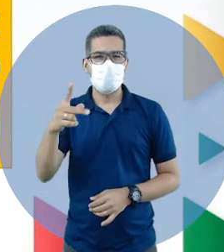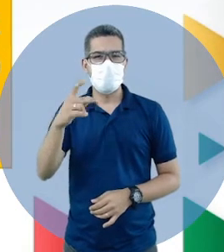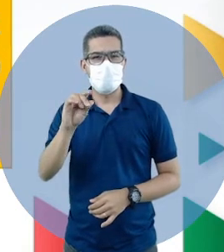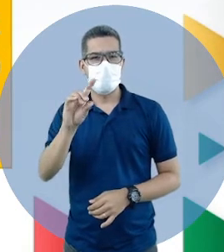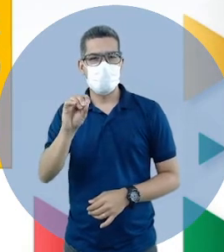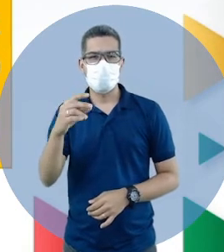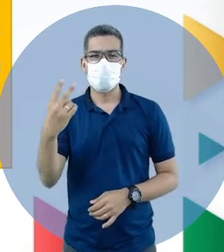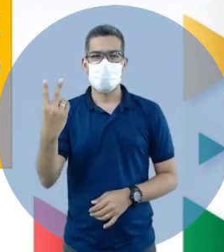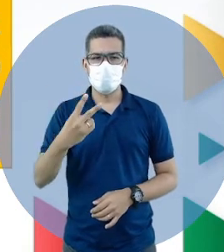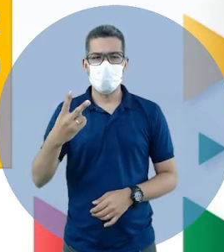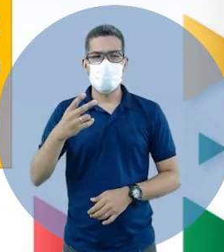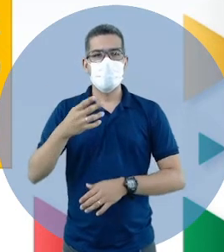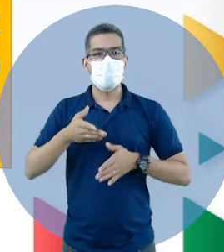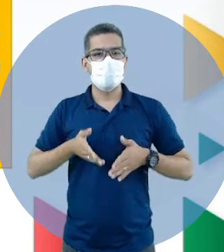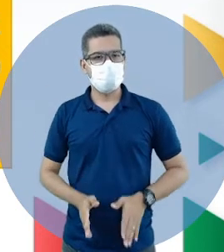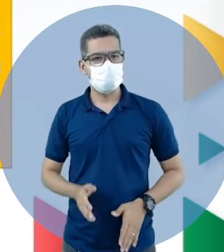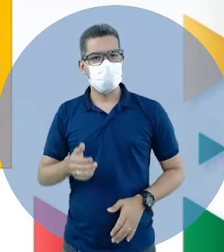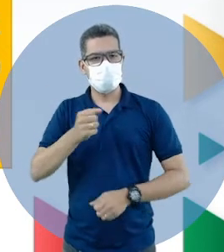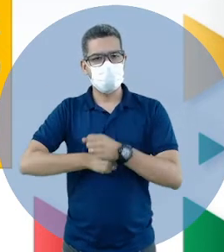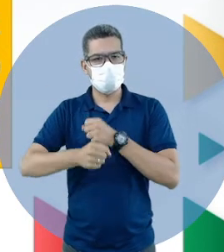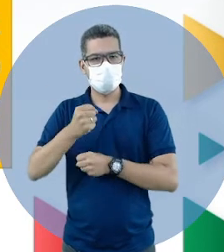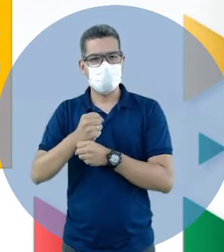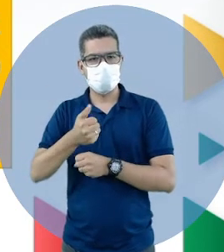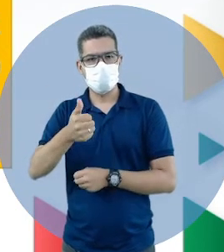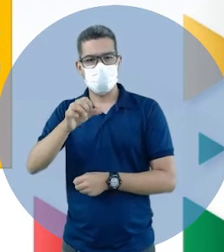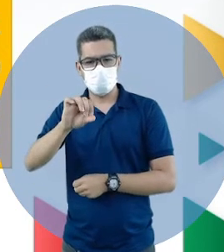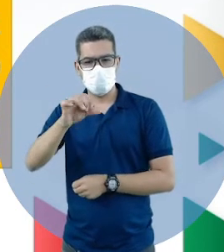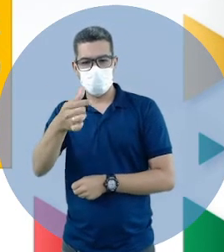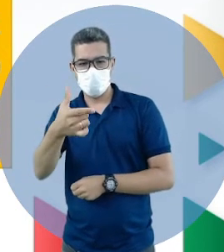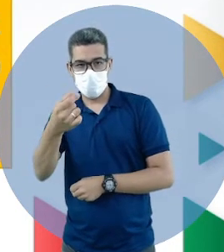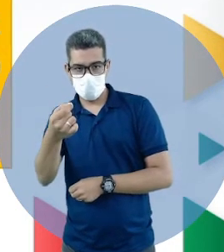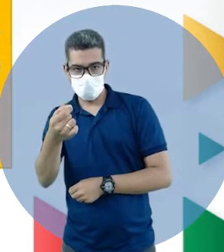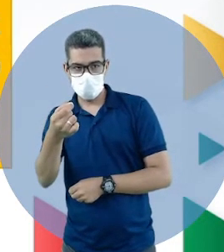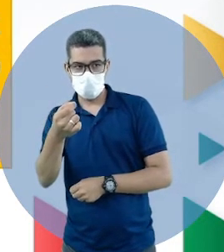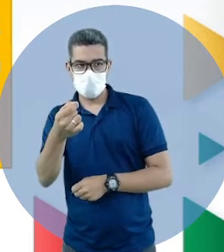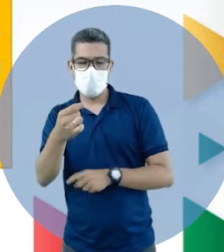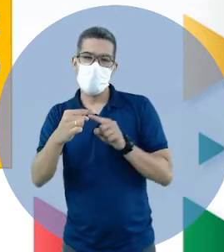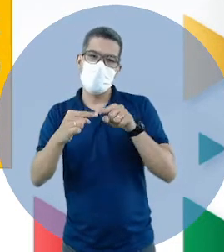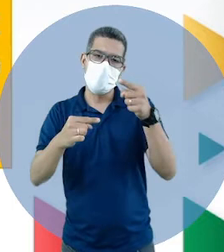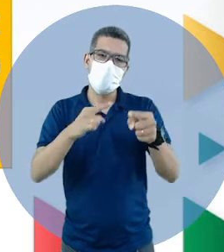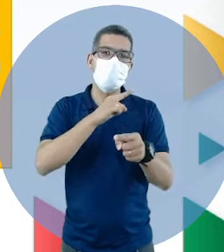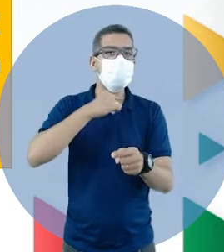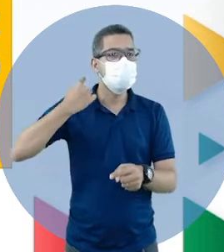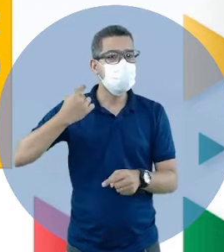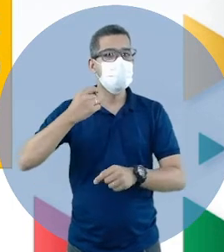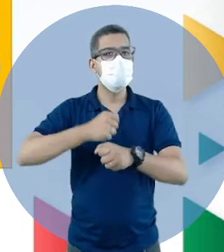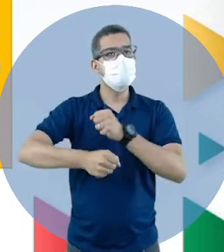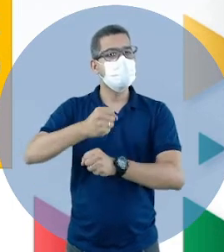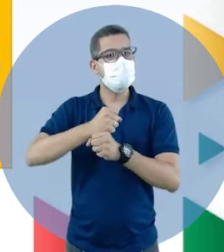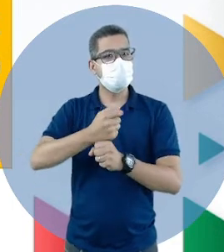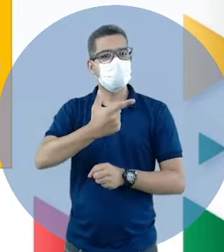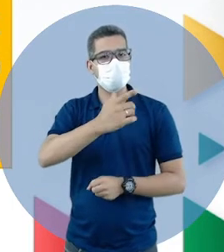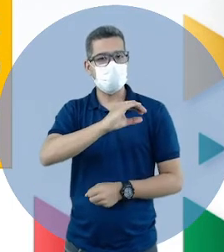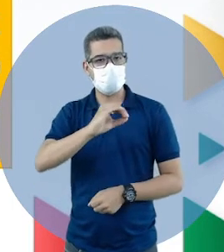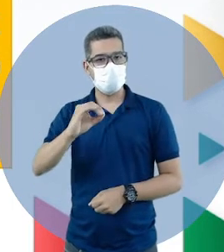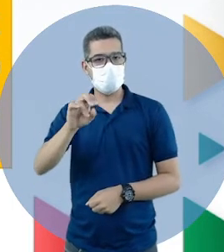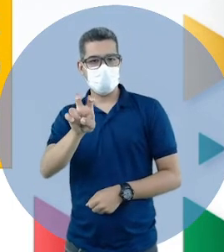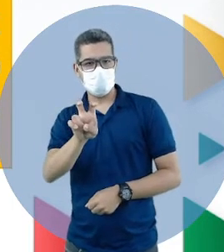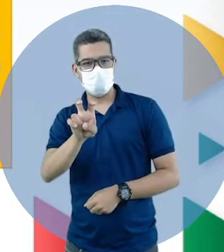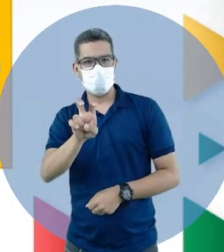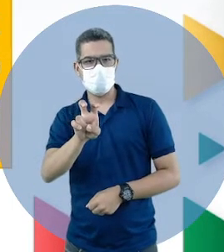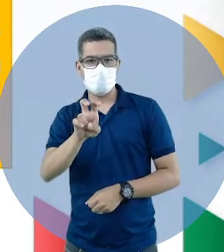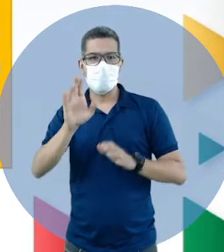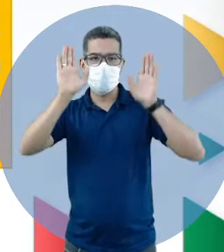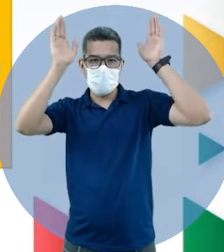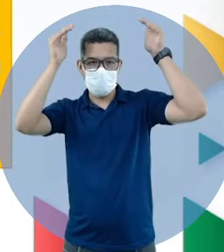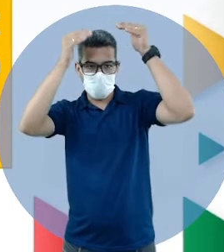nasceu em 1920 e morreu em 2005. Foi Papa da Igreja Católica